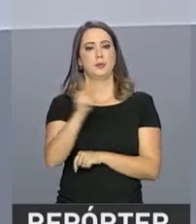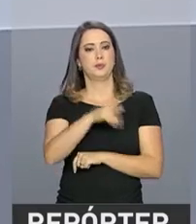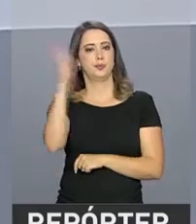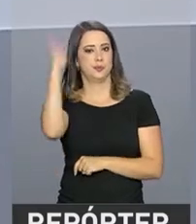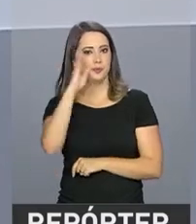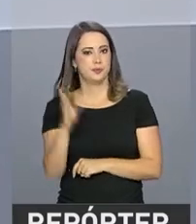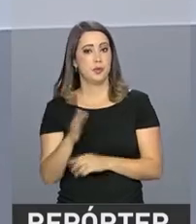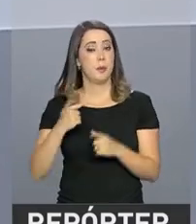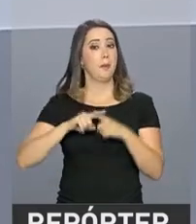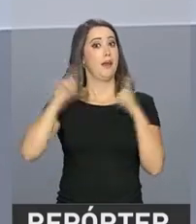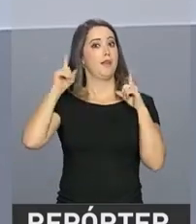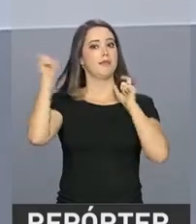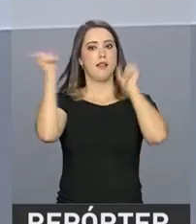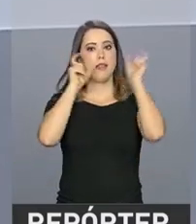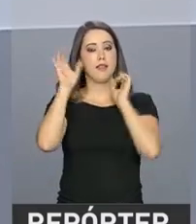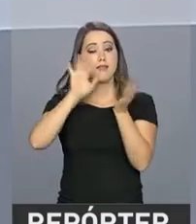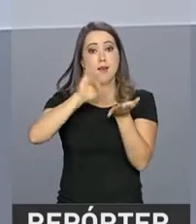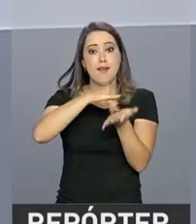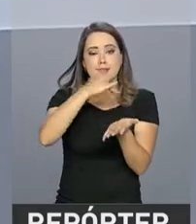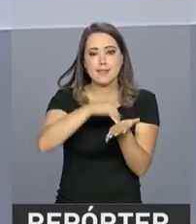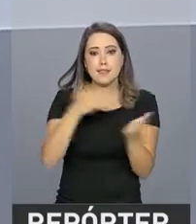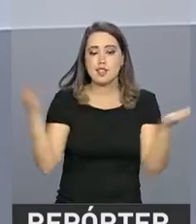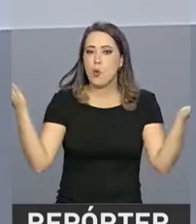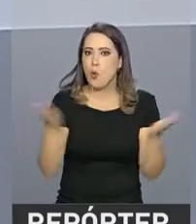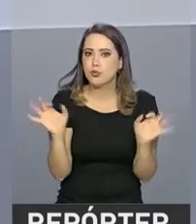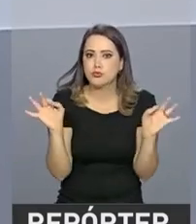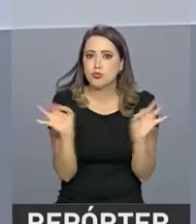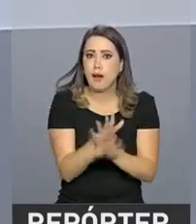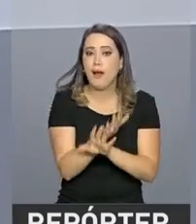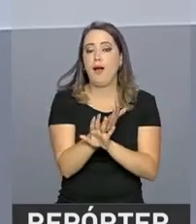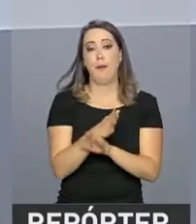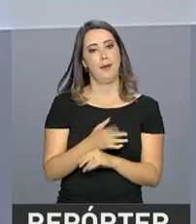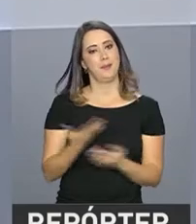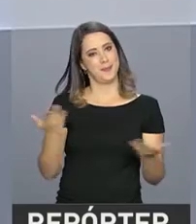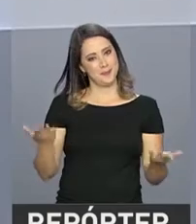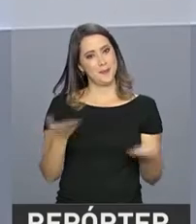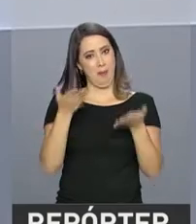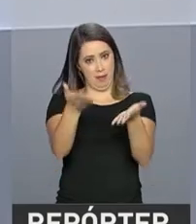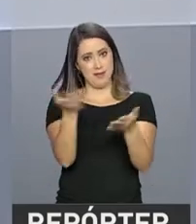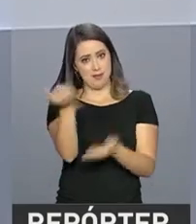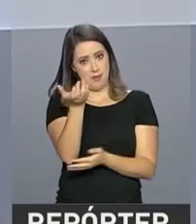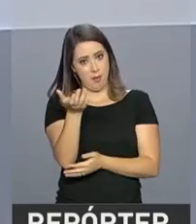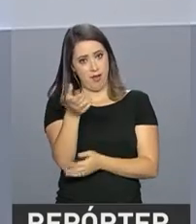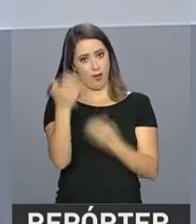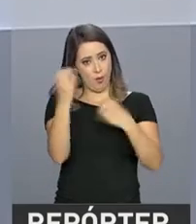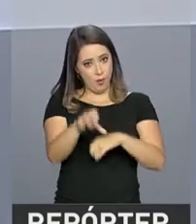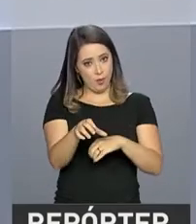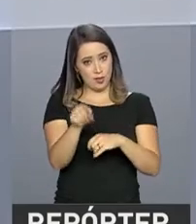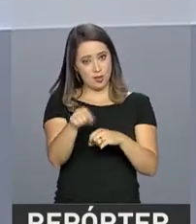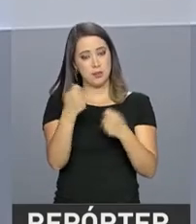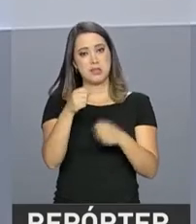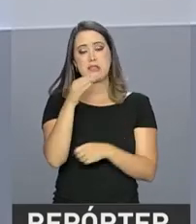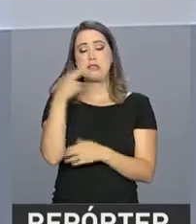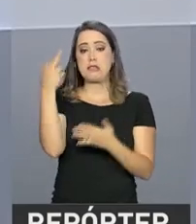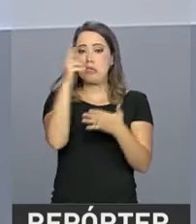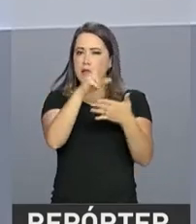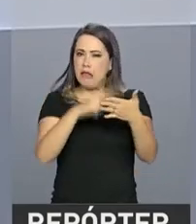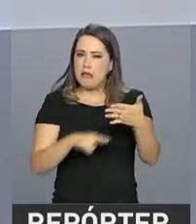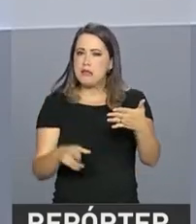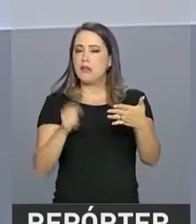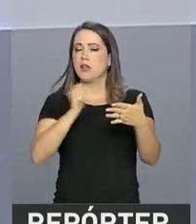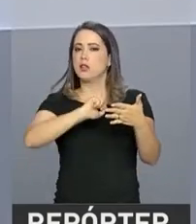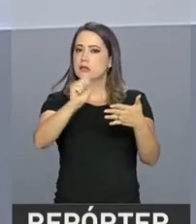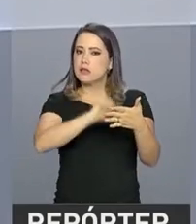Brasil. Mas atenção, hein? As inscrições terminam hoje. Para participar do concurso, os professores devem enviar um relato da prática